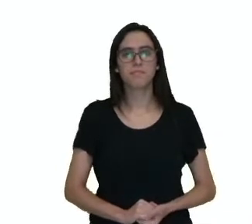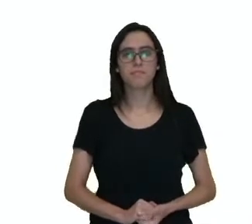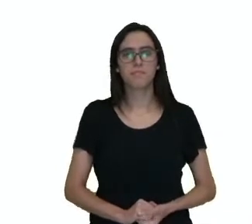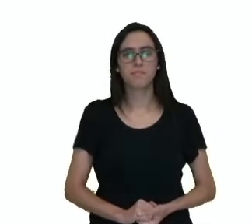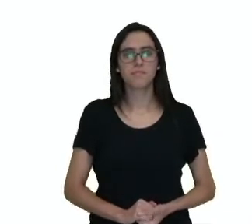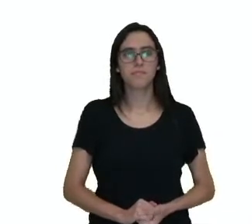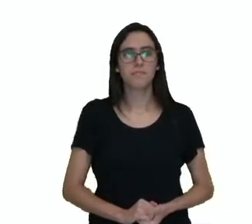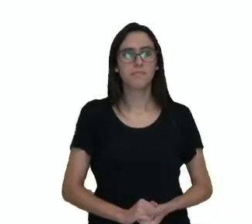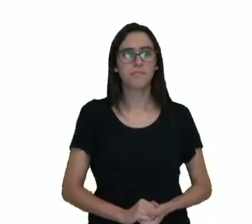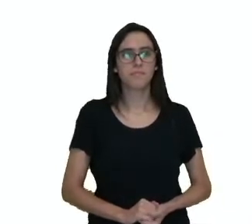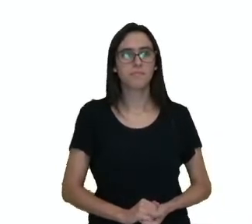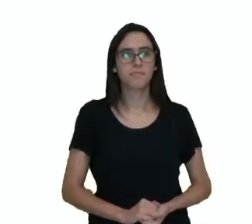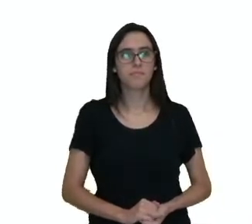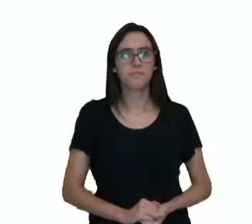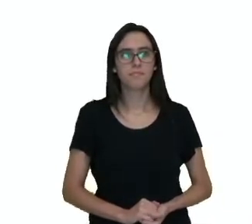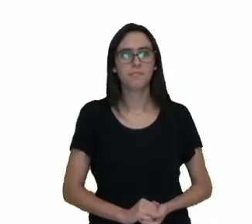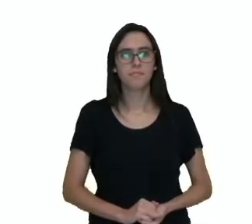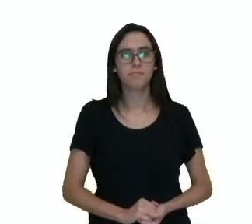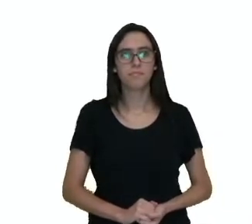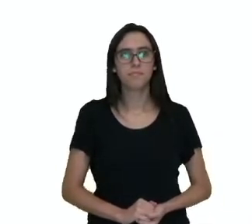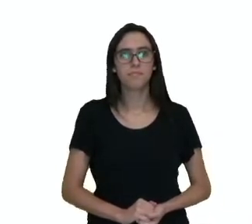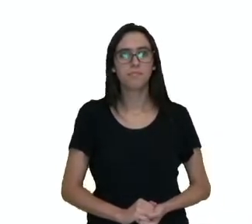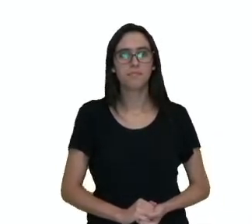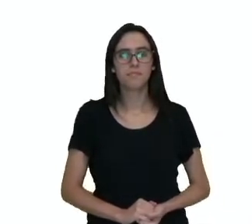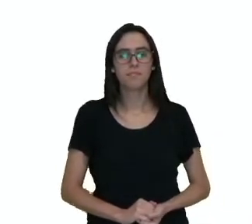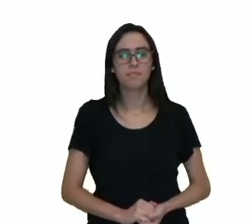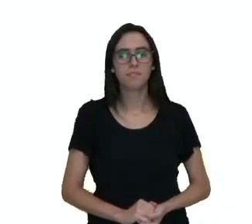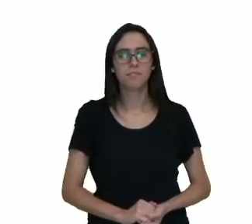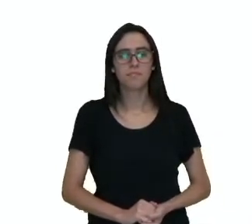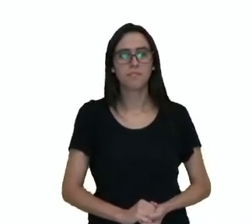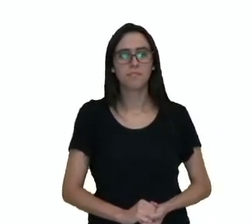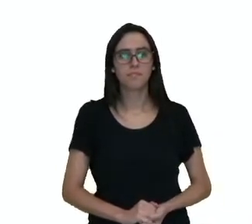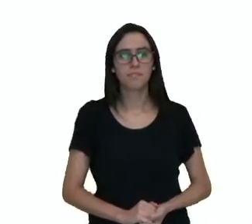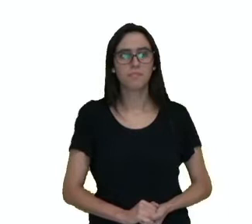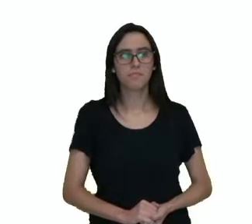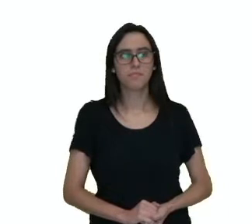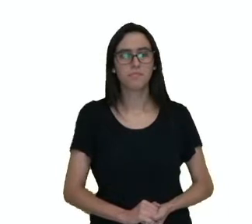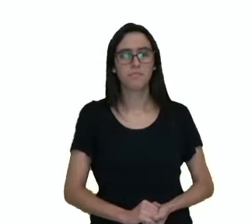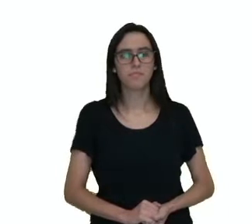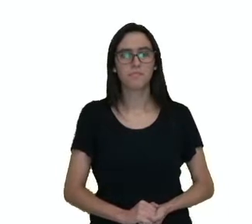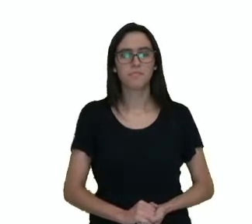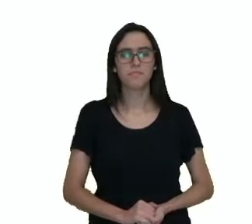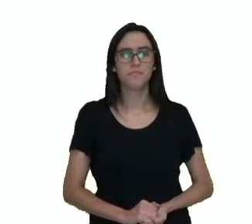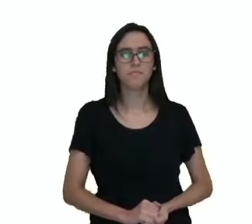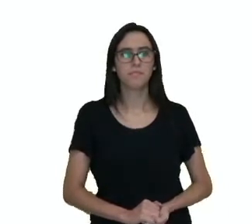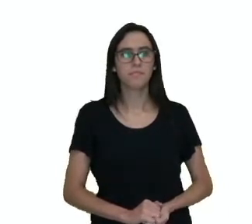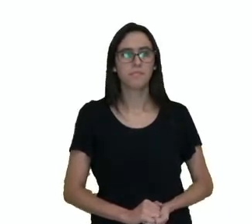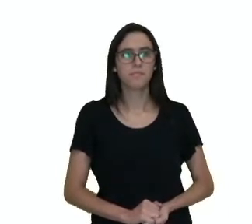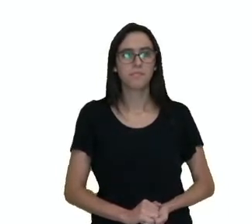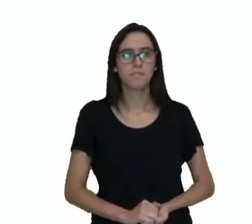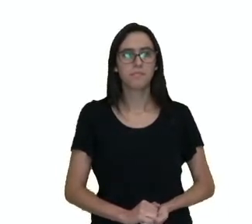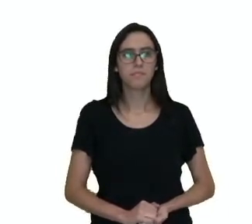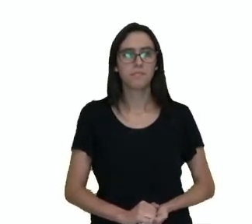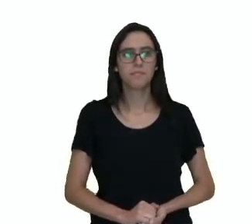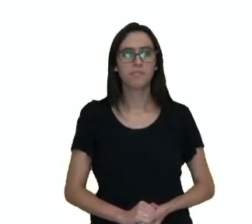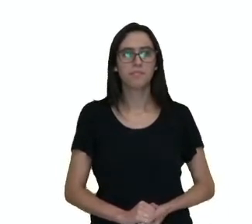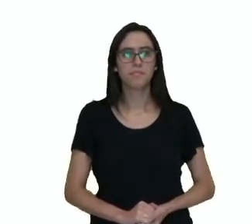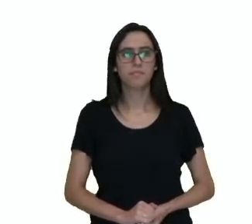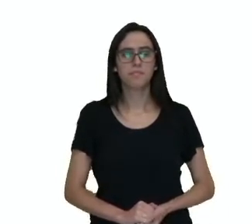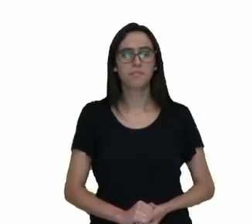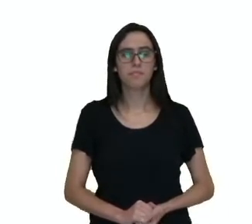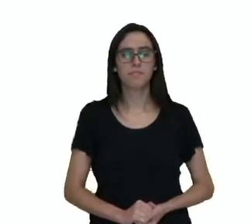imaginar. J de jueves e de jajaja. Não te equivoques com